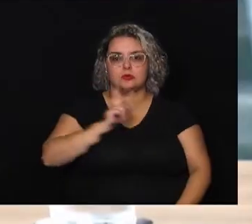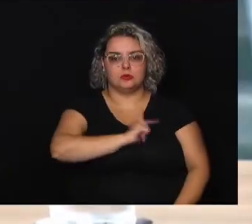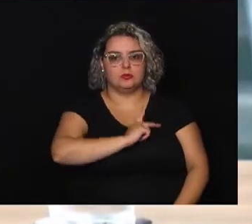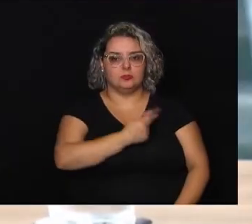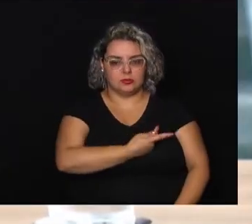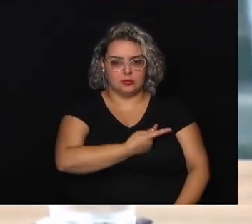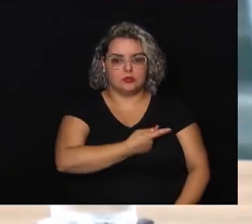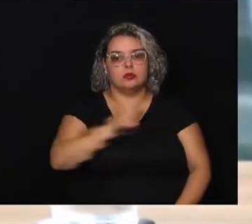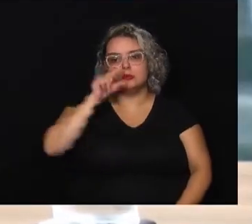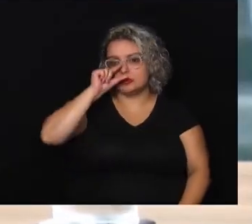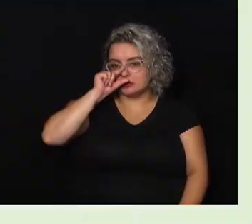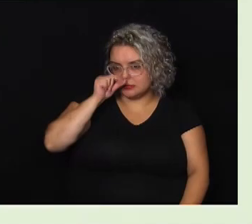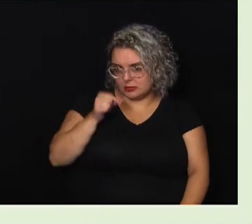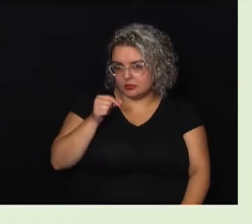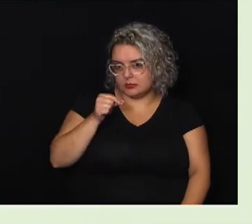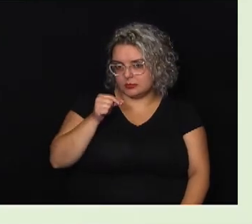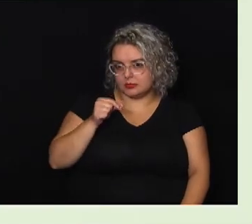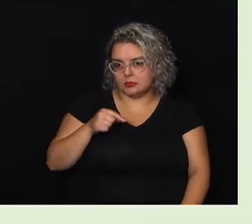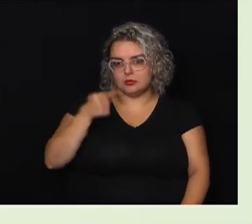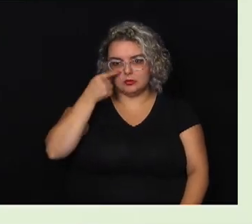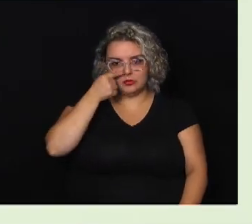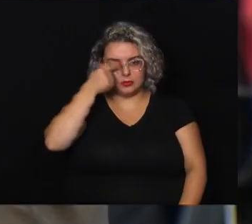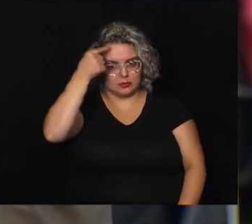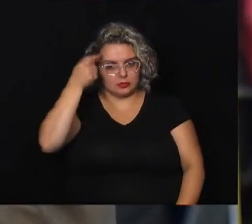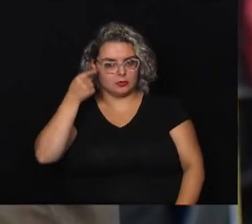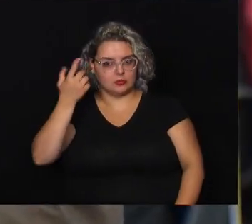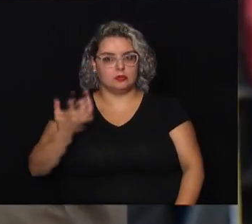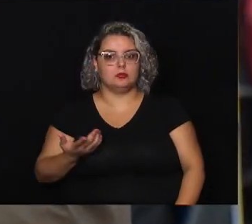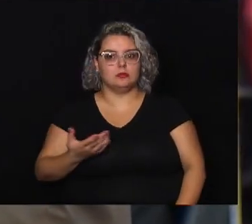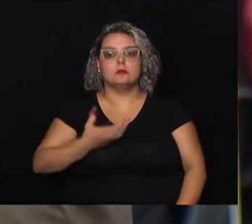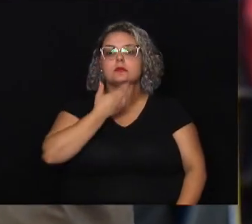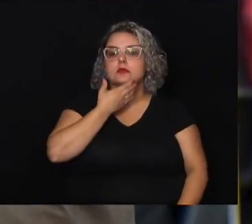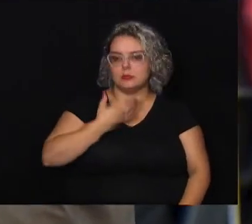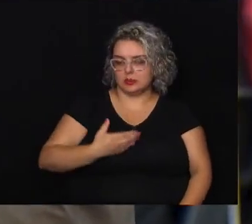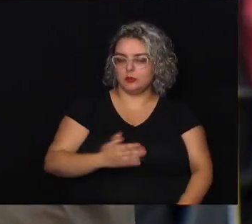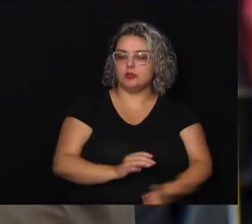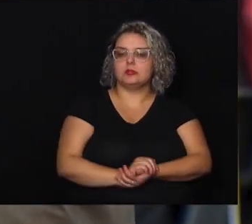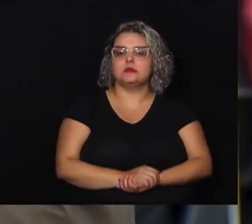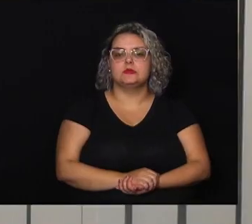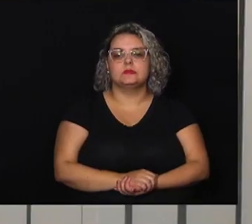Haddad, Arnaldo Salvetti, Paola Miguel e Carmo Luiz.